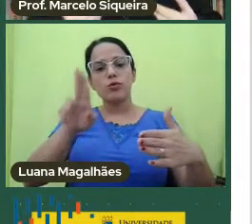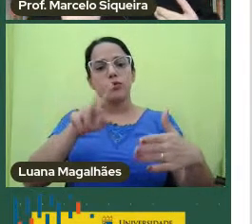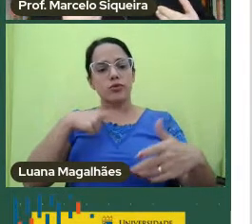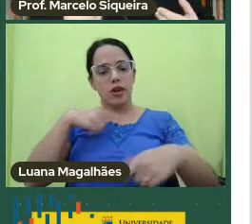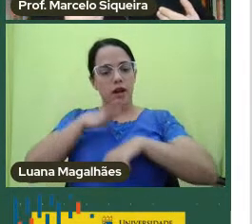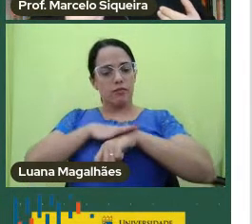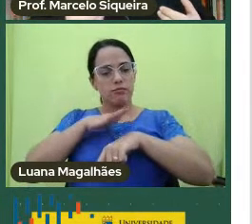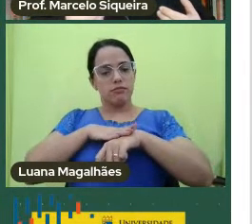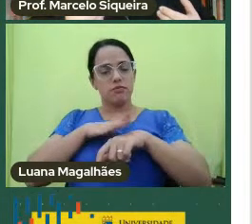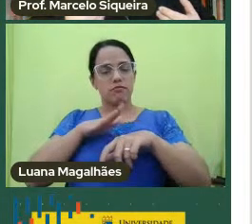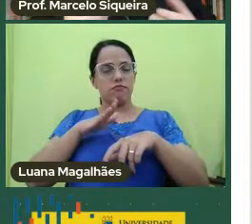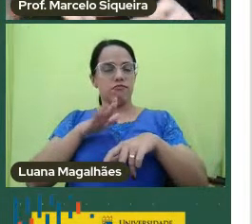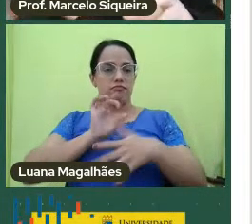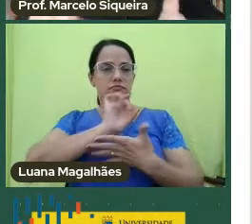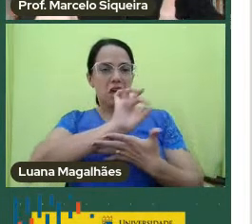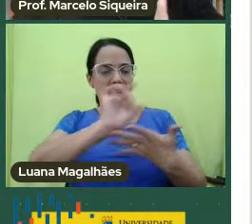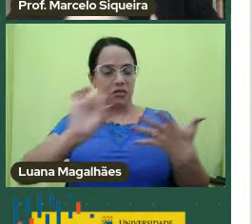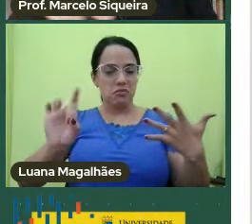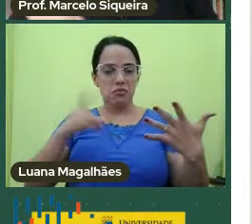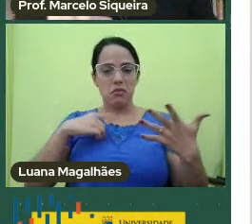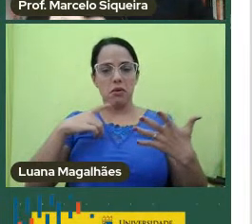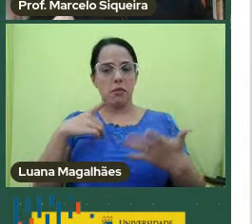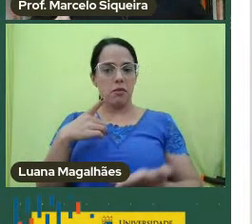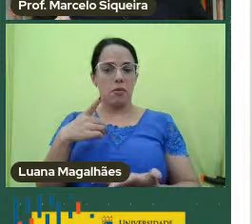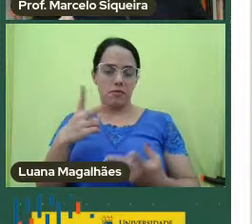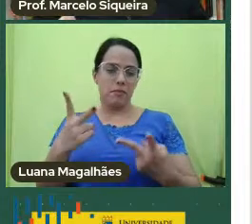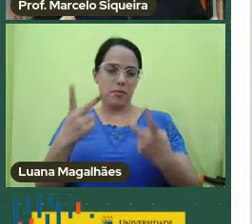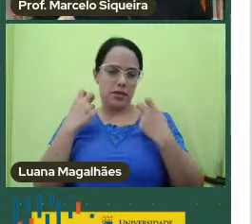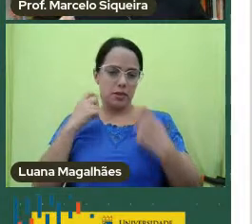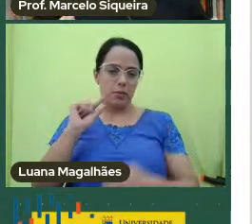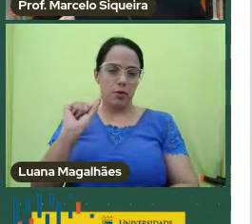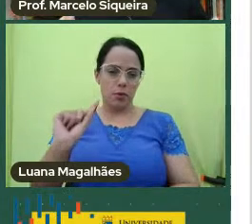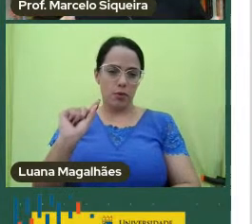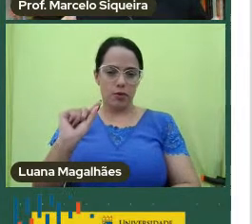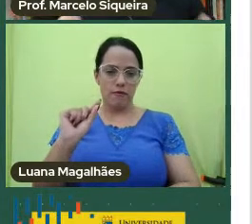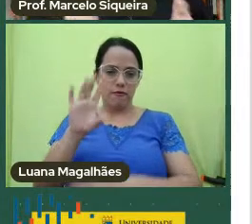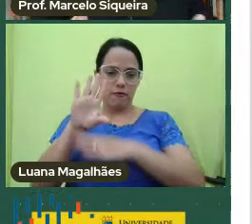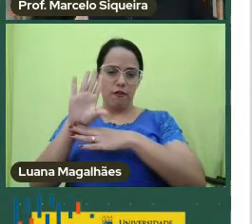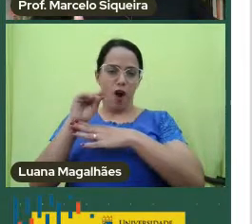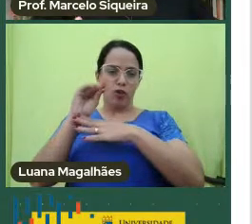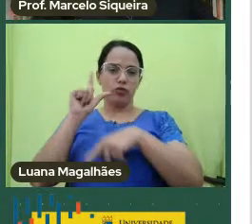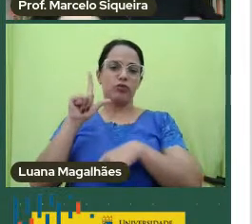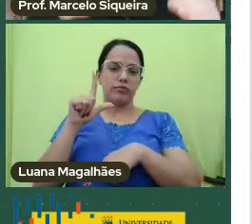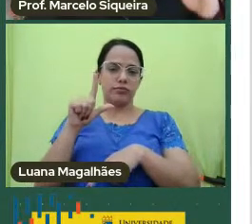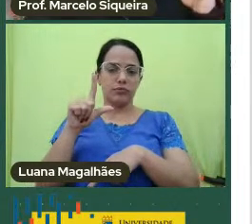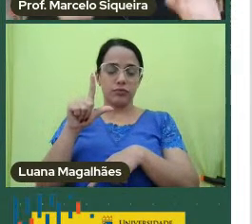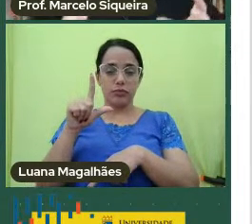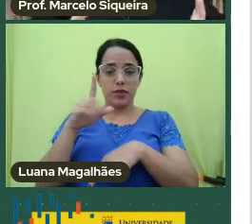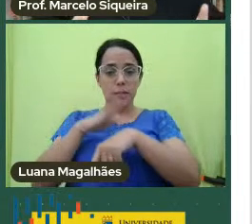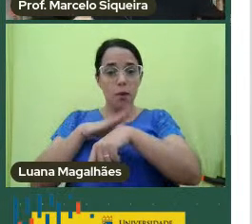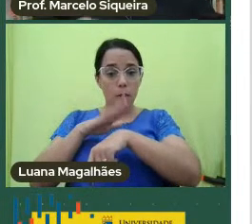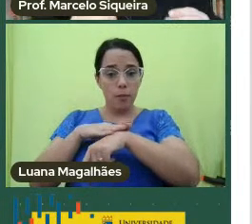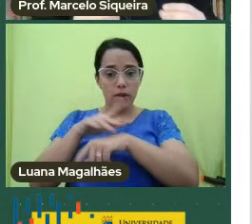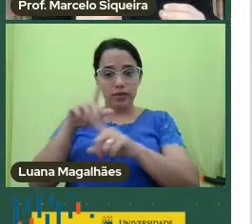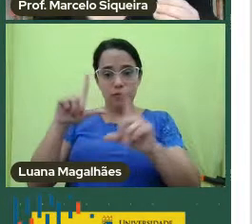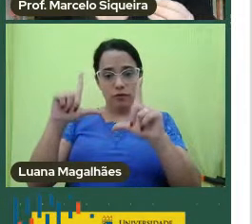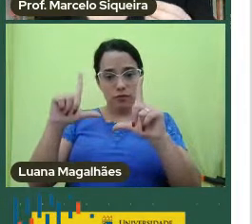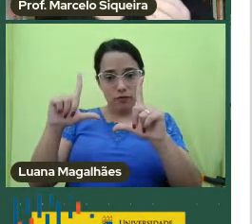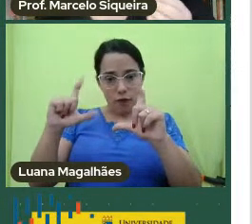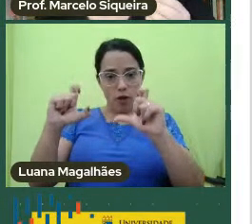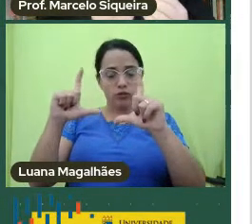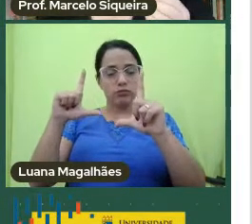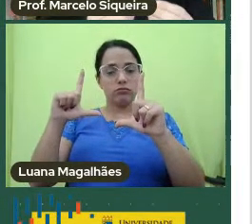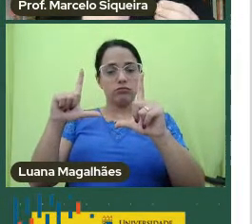Né? Então, observando novamente essa foto, né? Ou seja, nesse momento, no momento que ela foi criada, ela tem